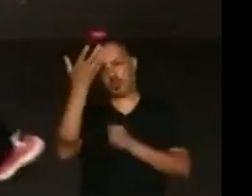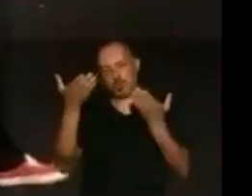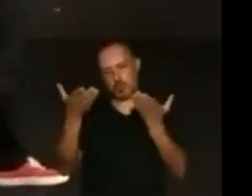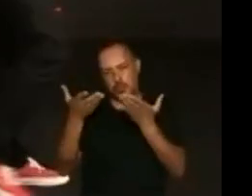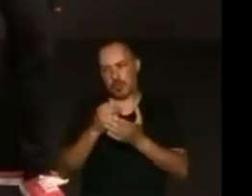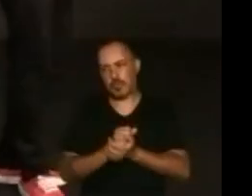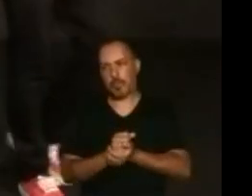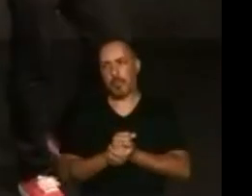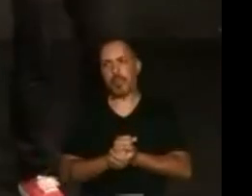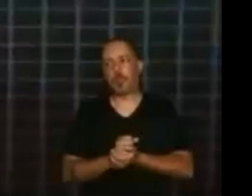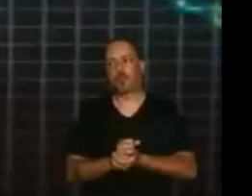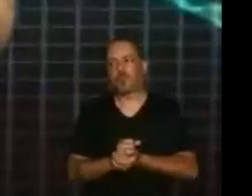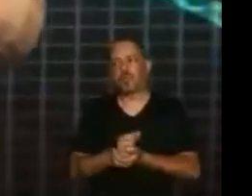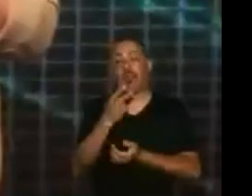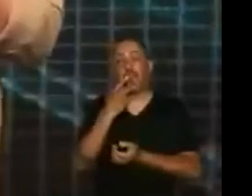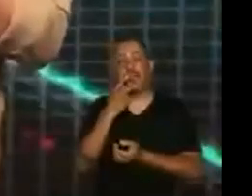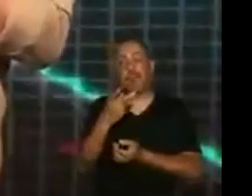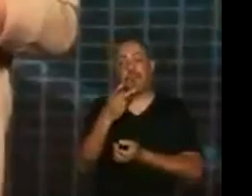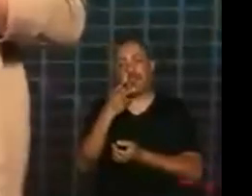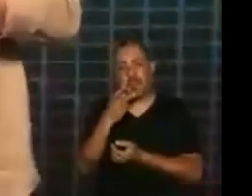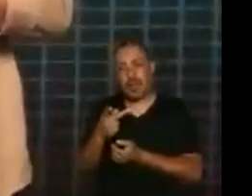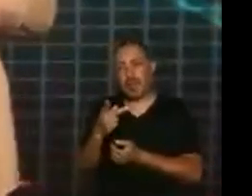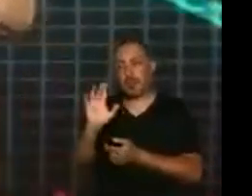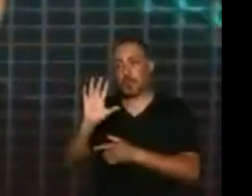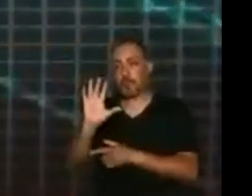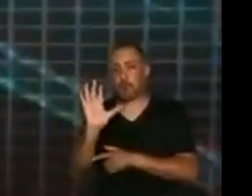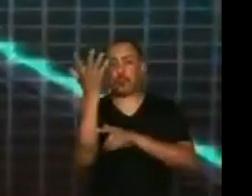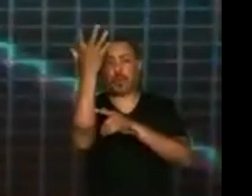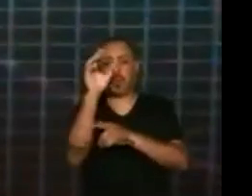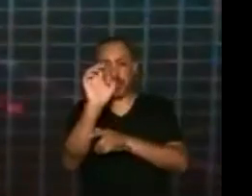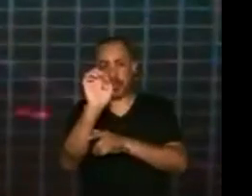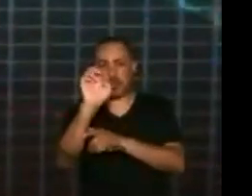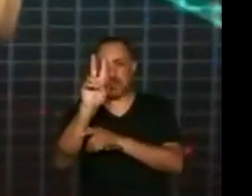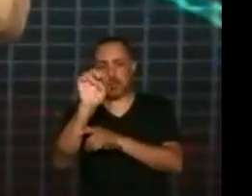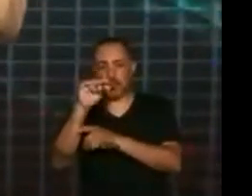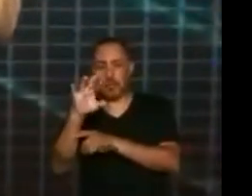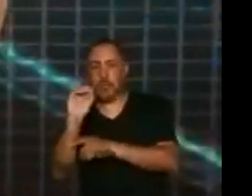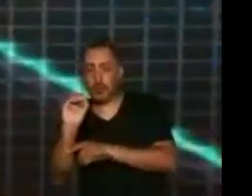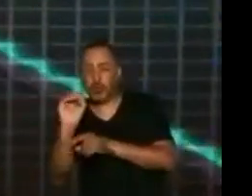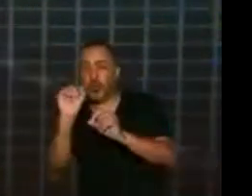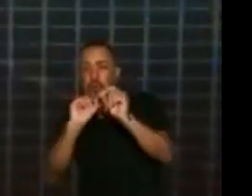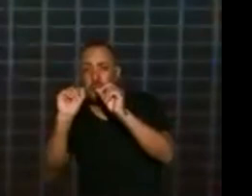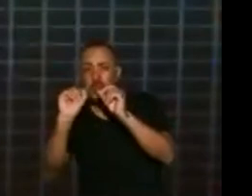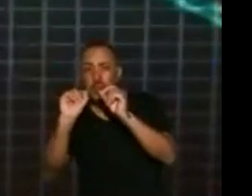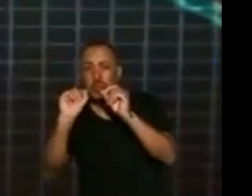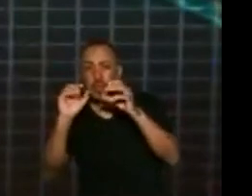já falei, o evento agora, esse bloco, é o bloco mais internacional que a gente